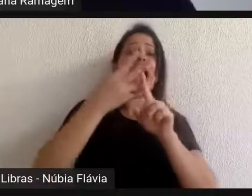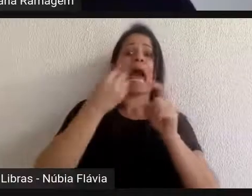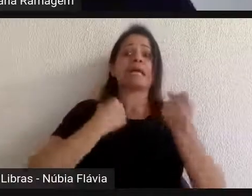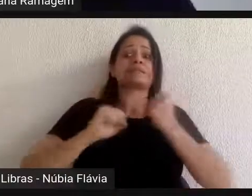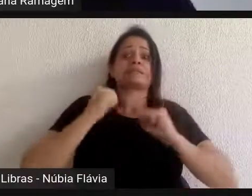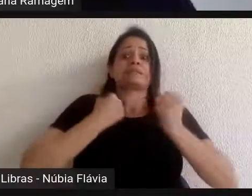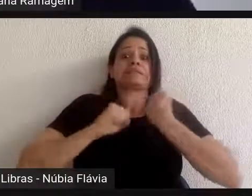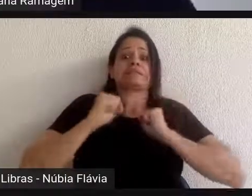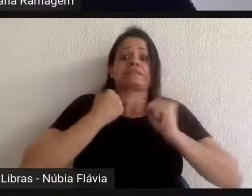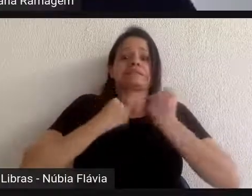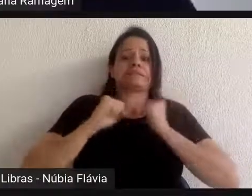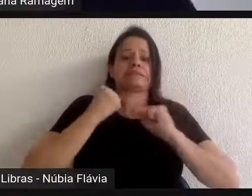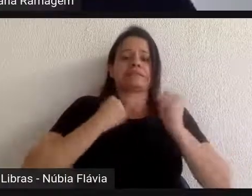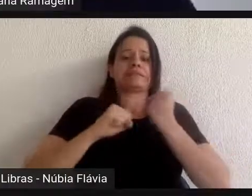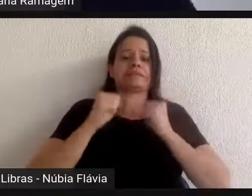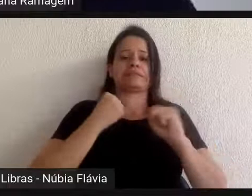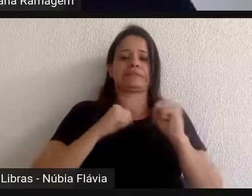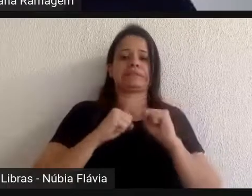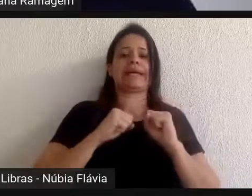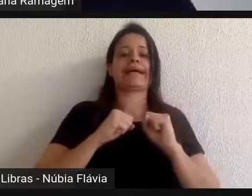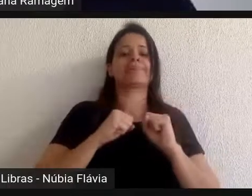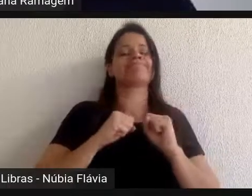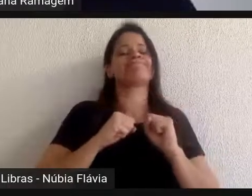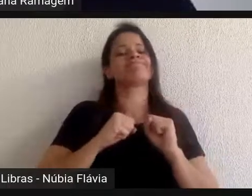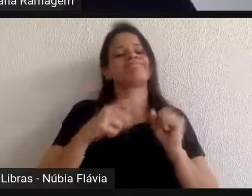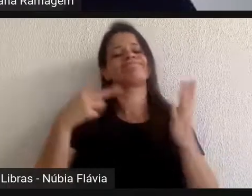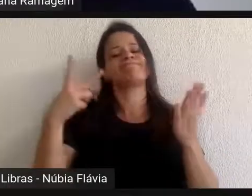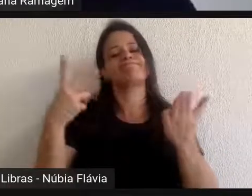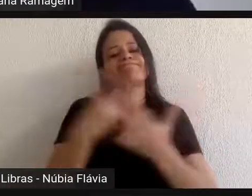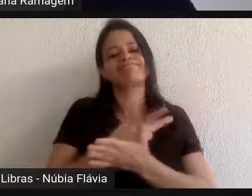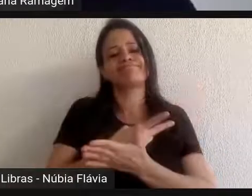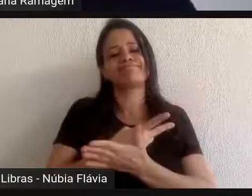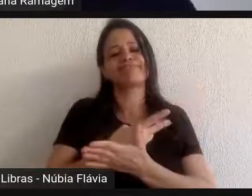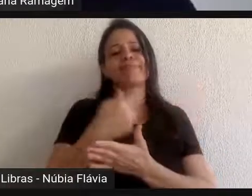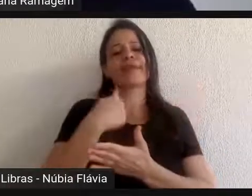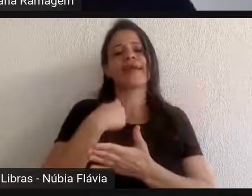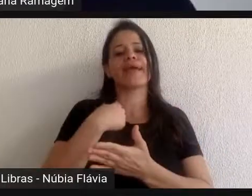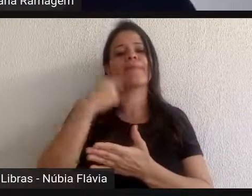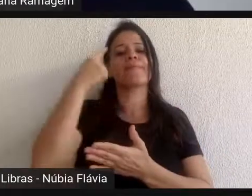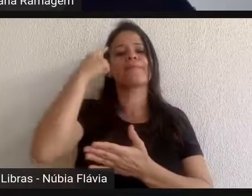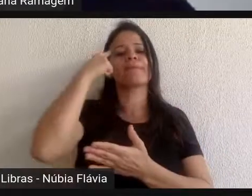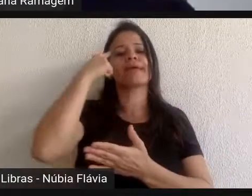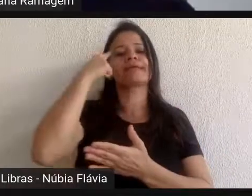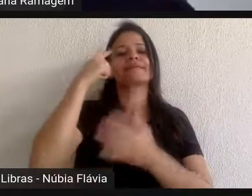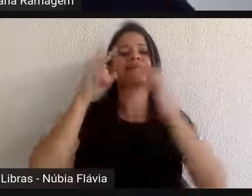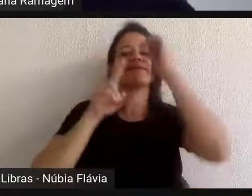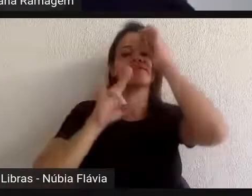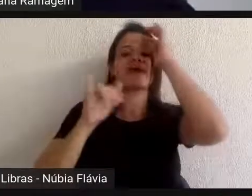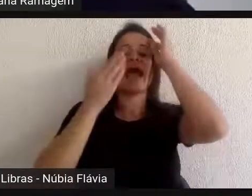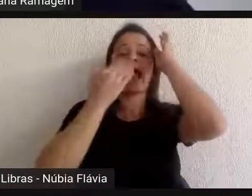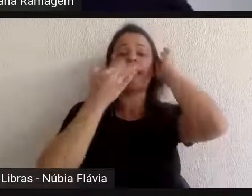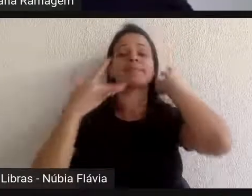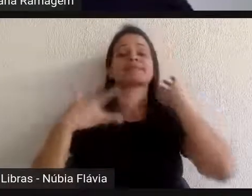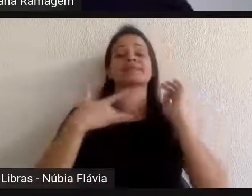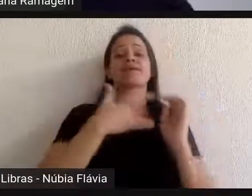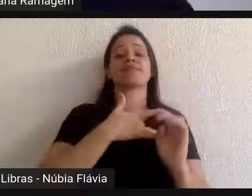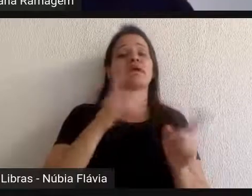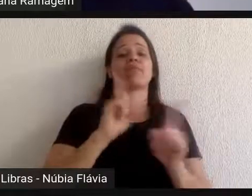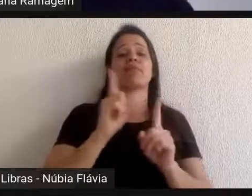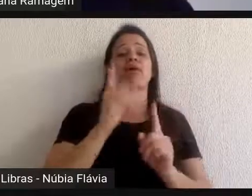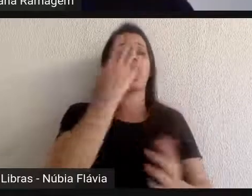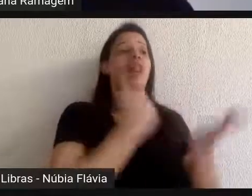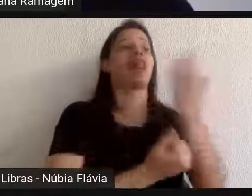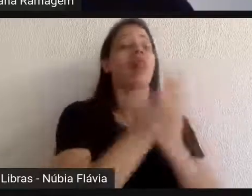estar em confinamento. Aí o que acontece? Eu saio daquele perfil de ter uma alimentação mais legal e